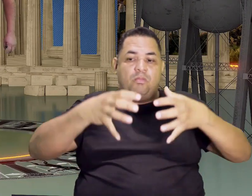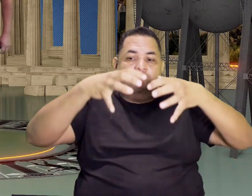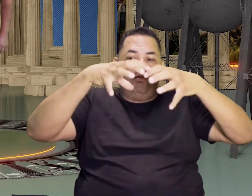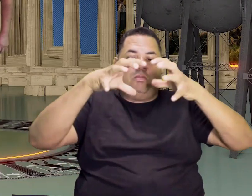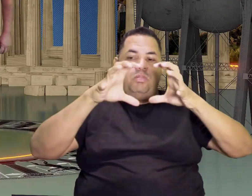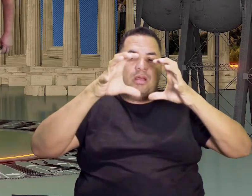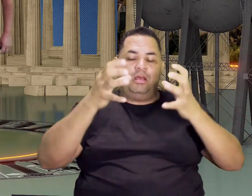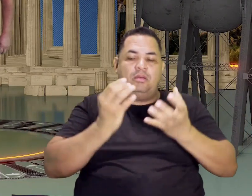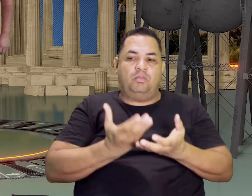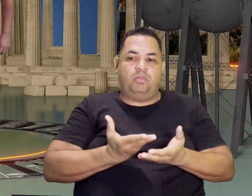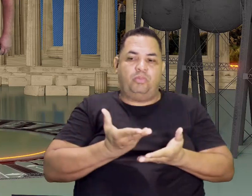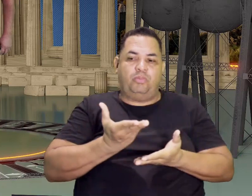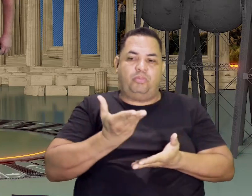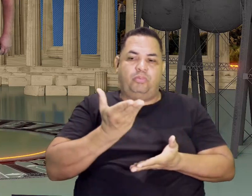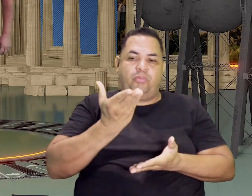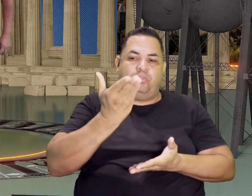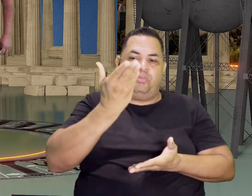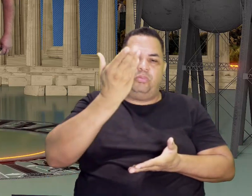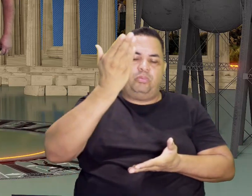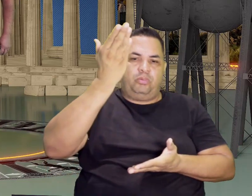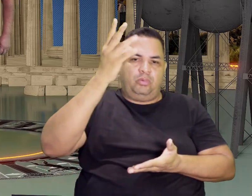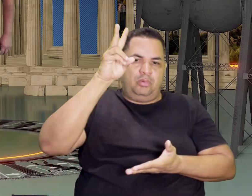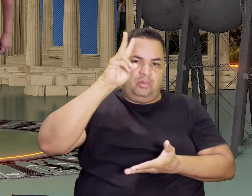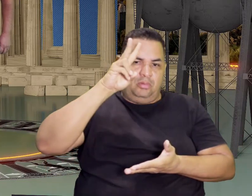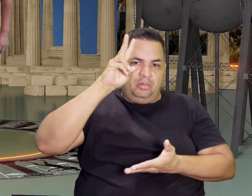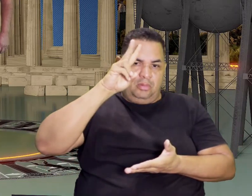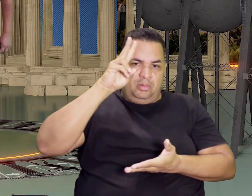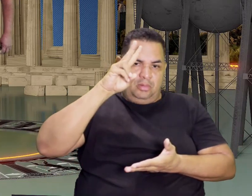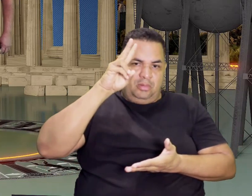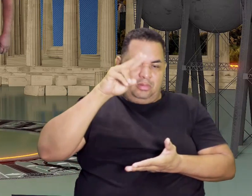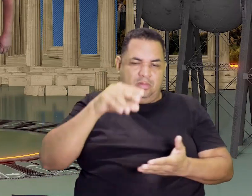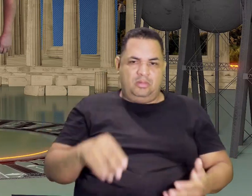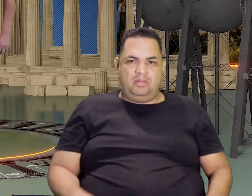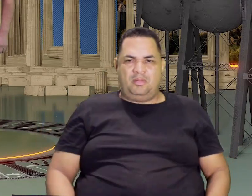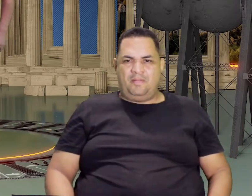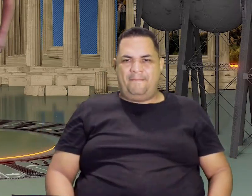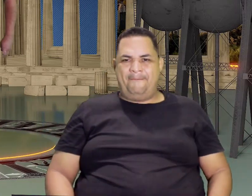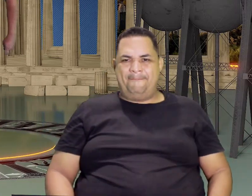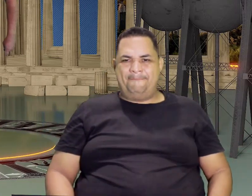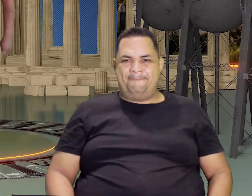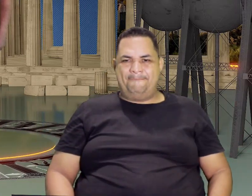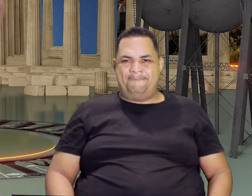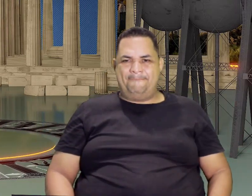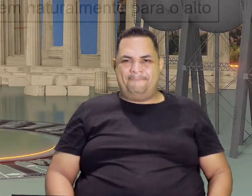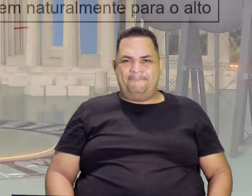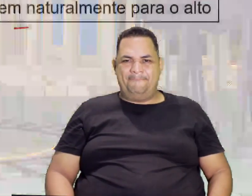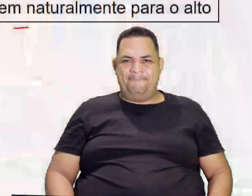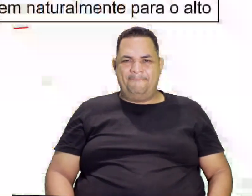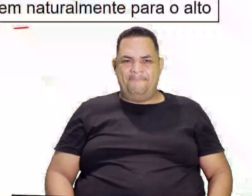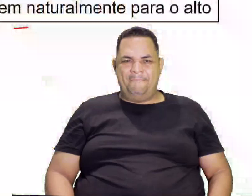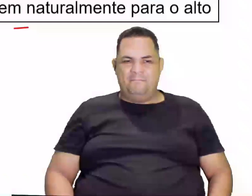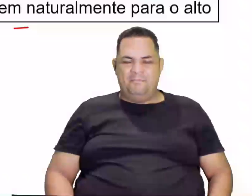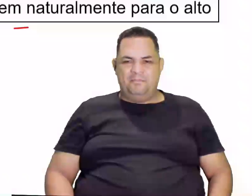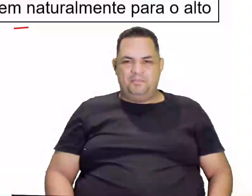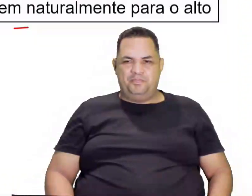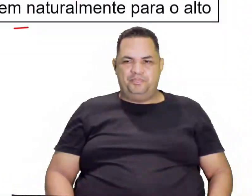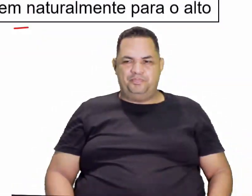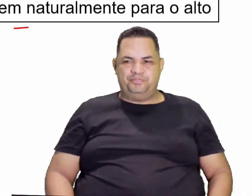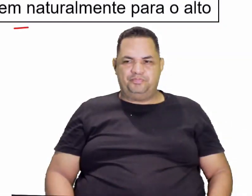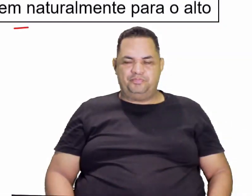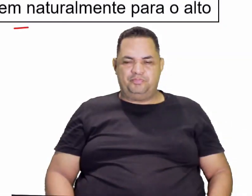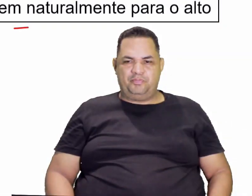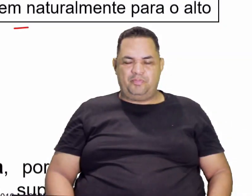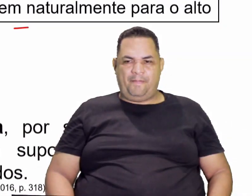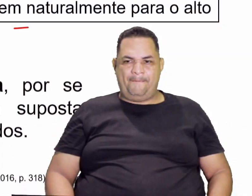ele sobe. Então, ele é só lembrando aqui, vamos trazer essa teoria, olha aí, voltando. Vamos lá.